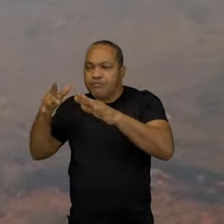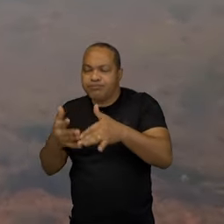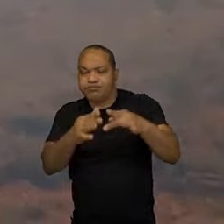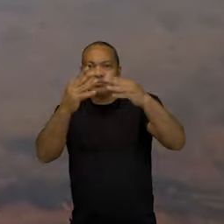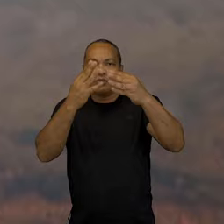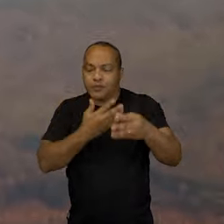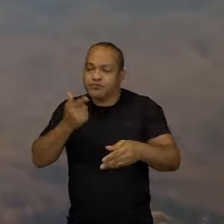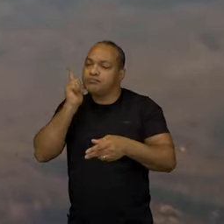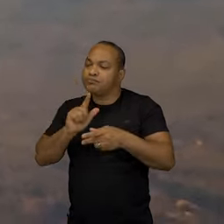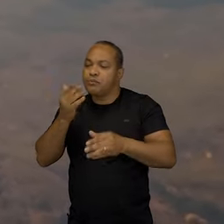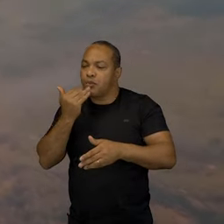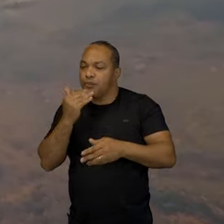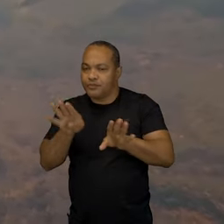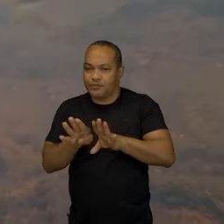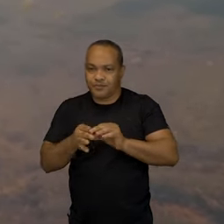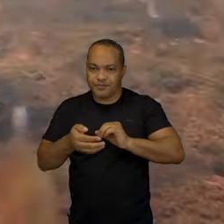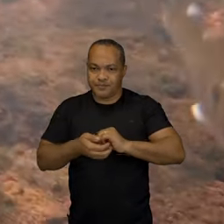correnteza.